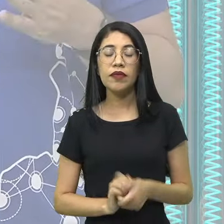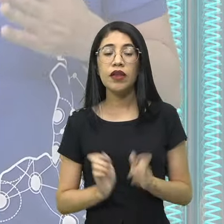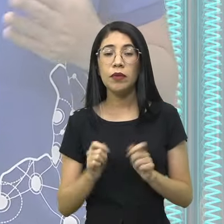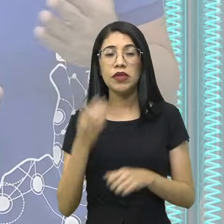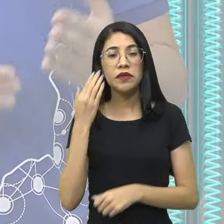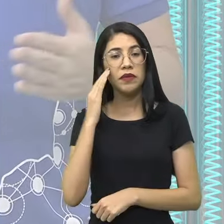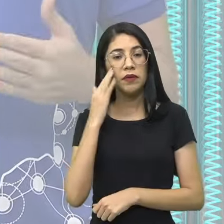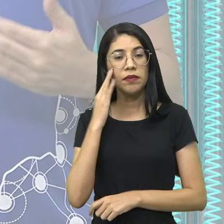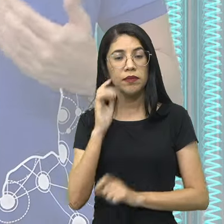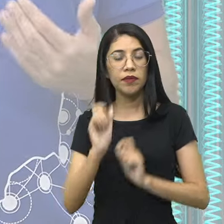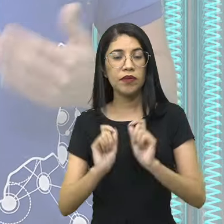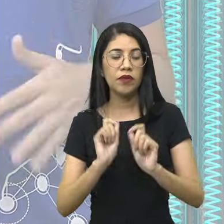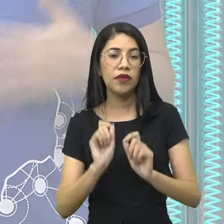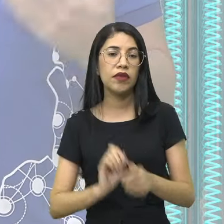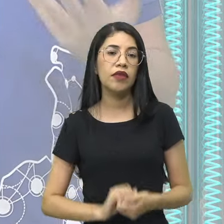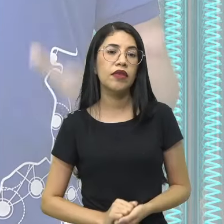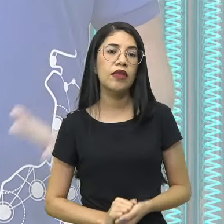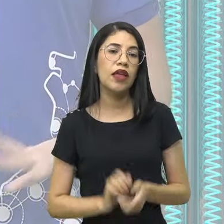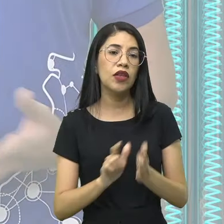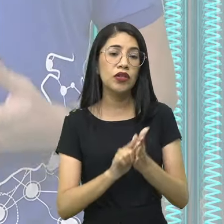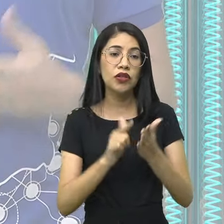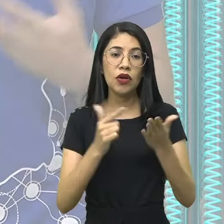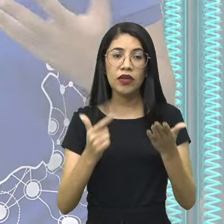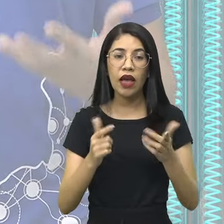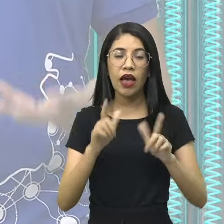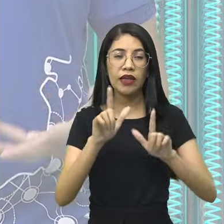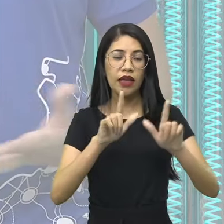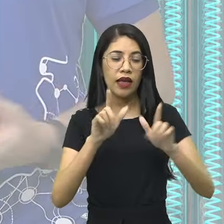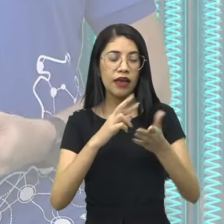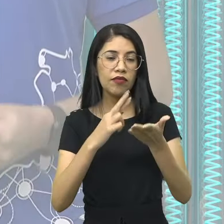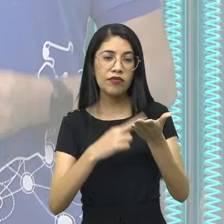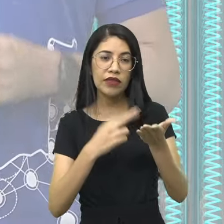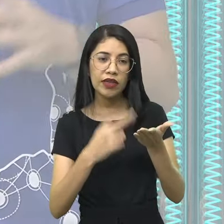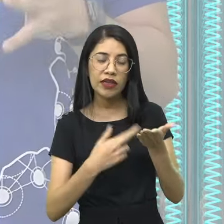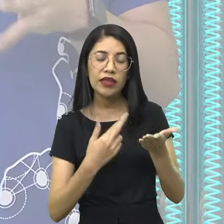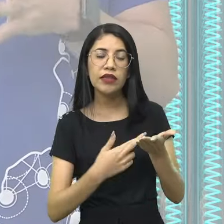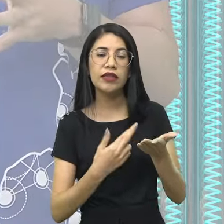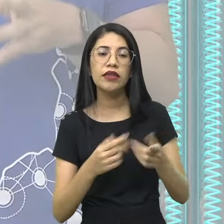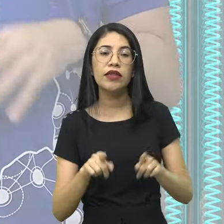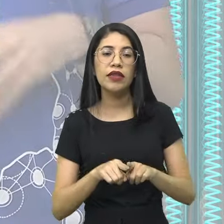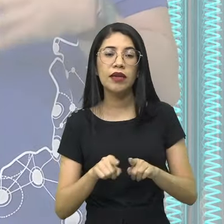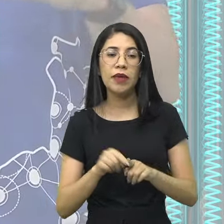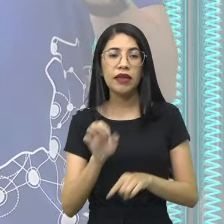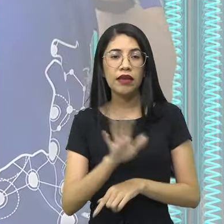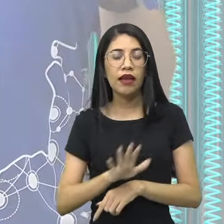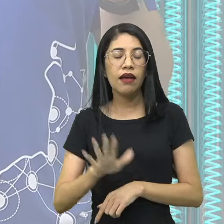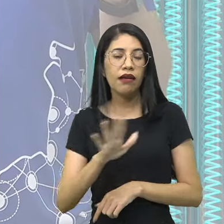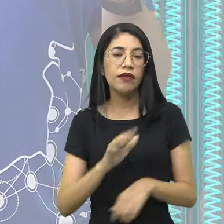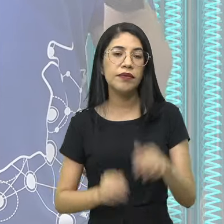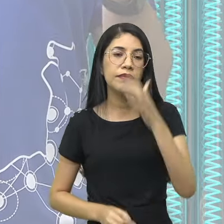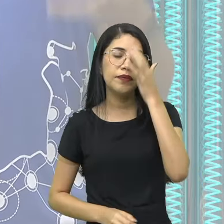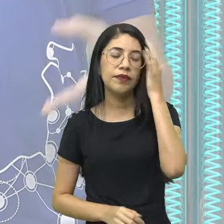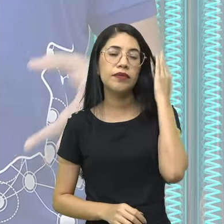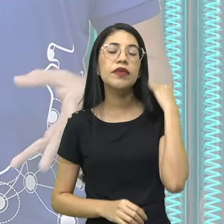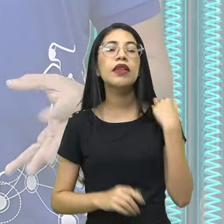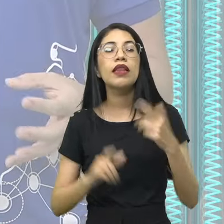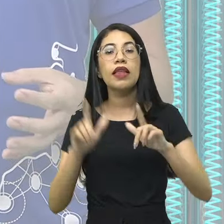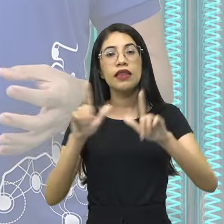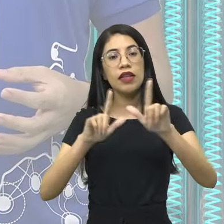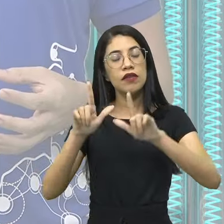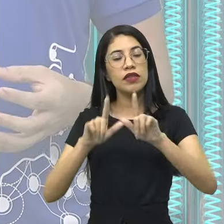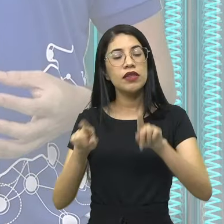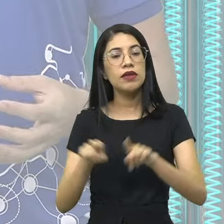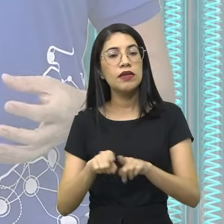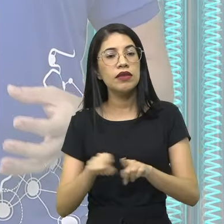entende, né, que vai aparecer aí em jornais, né, em revistas, certo? O gênero jornalístico, seja na televisão,